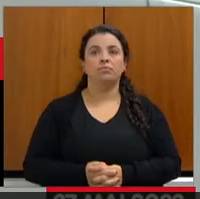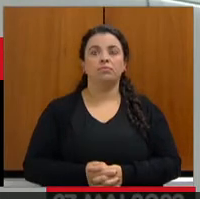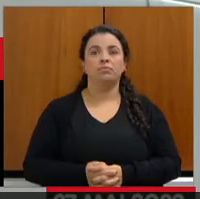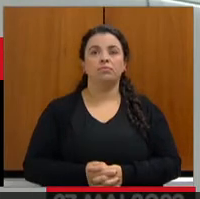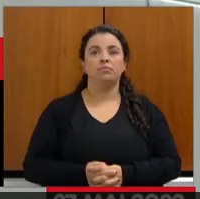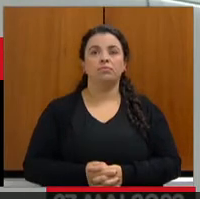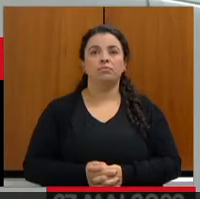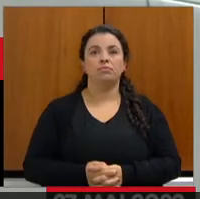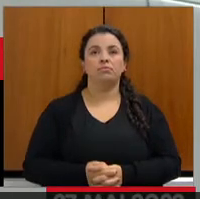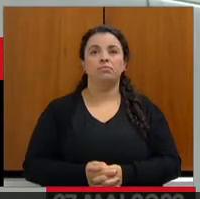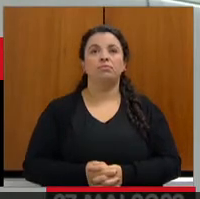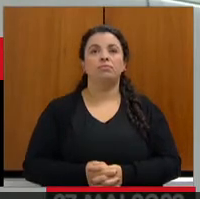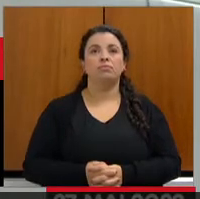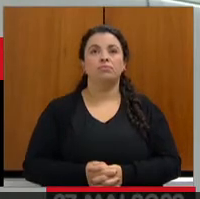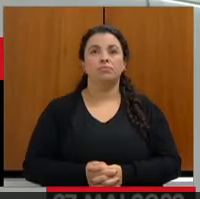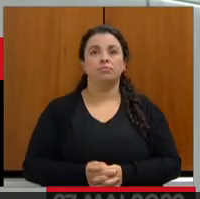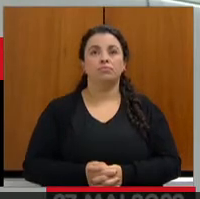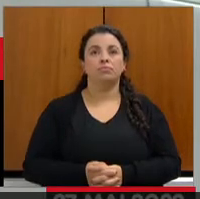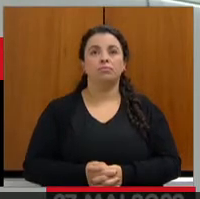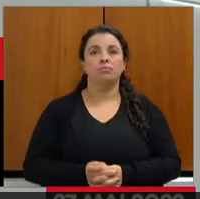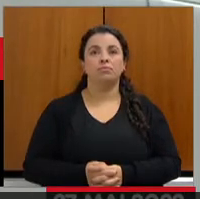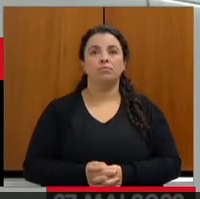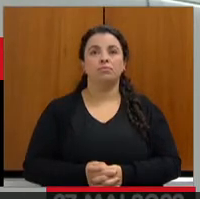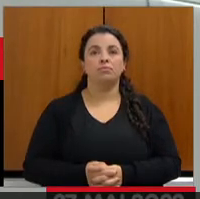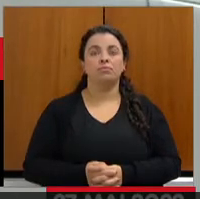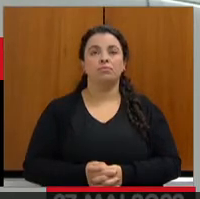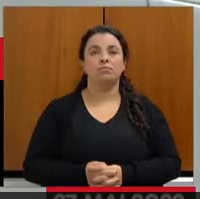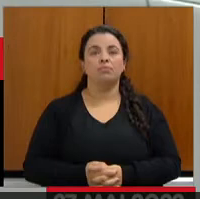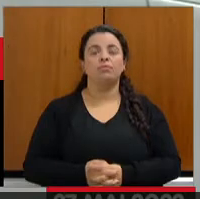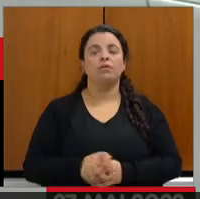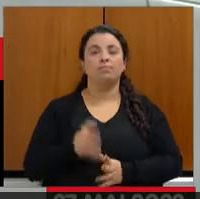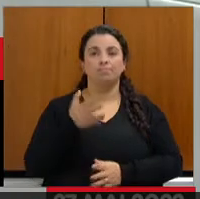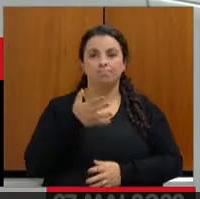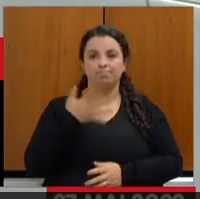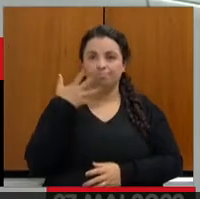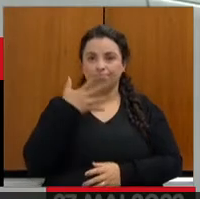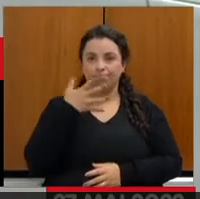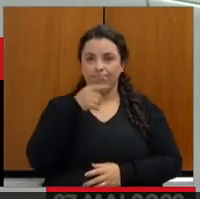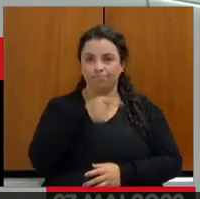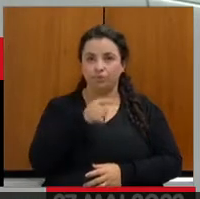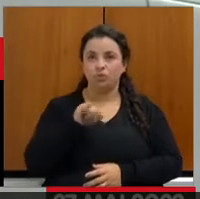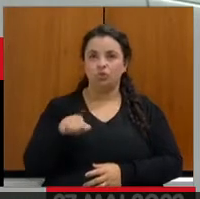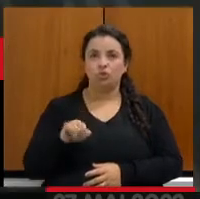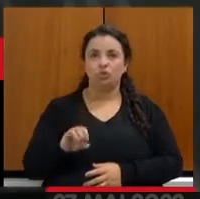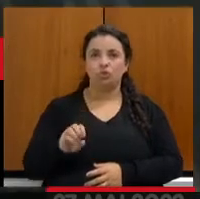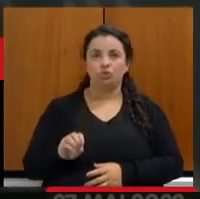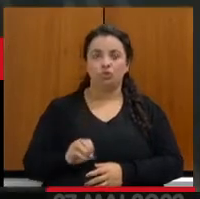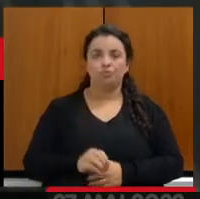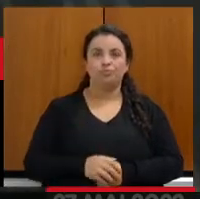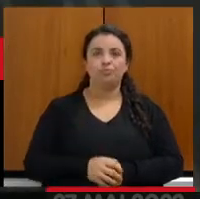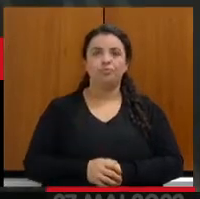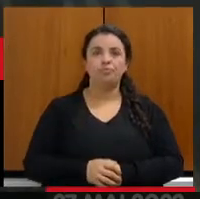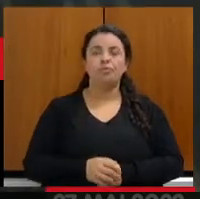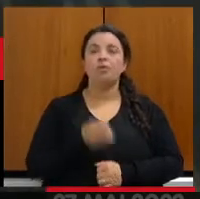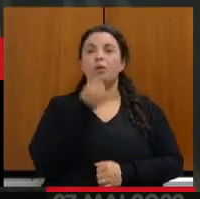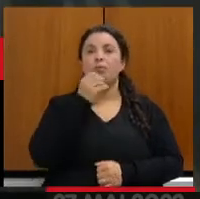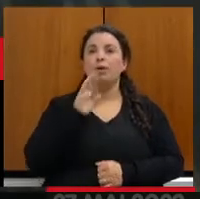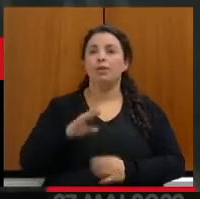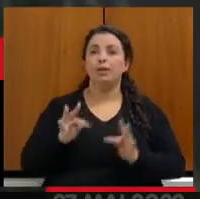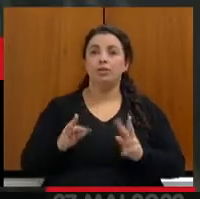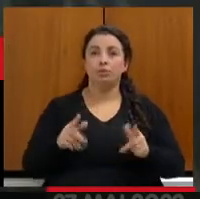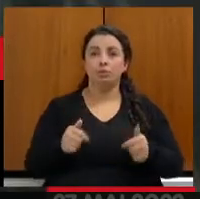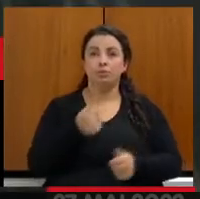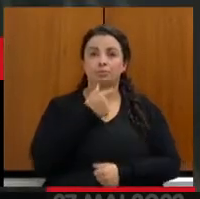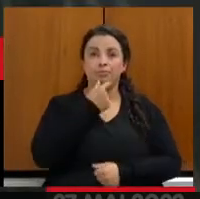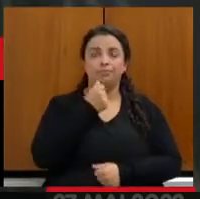E aí e com a palavra a senhora joeliza boa tarde a todos